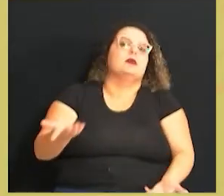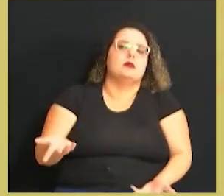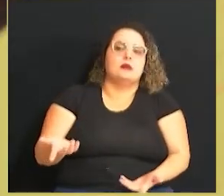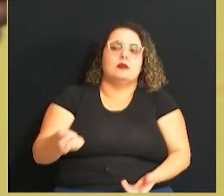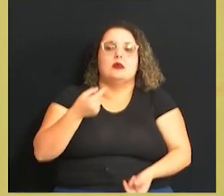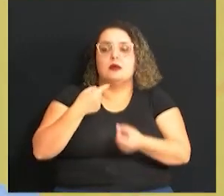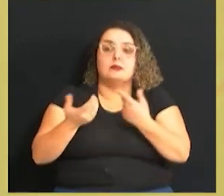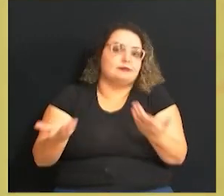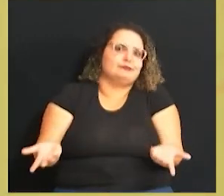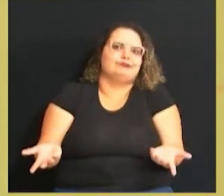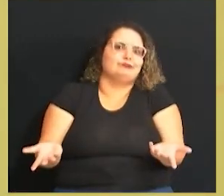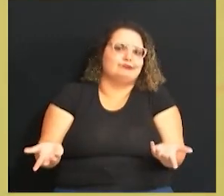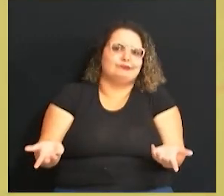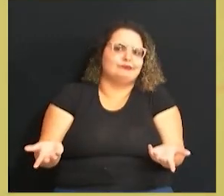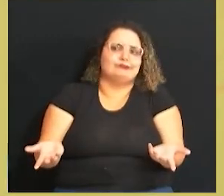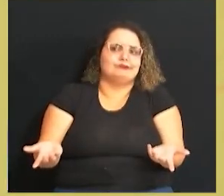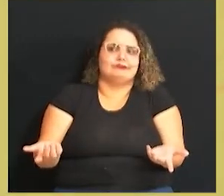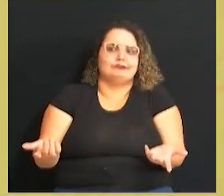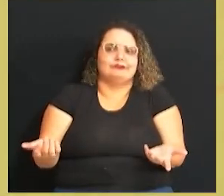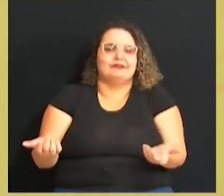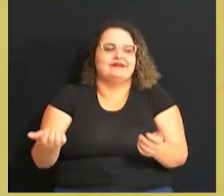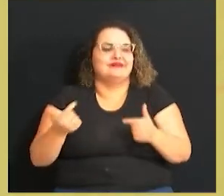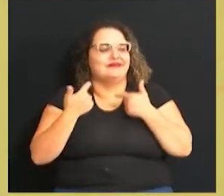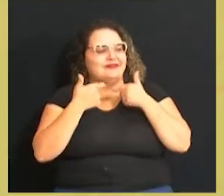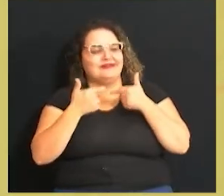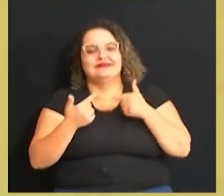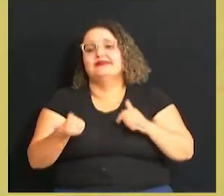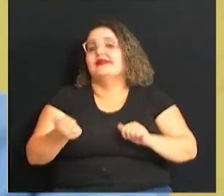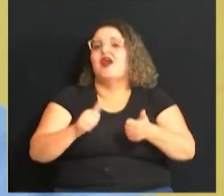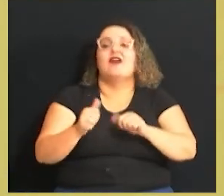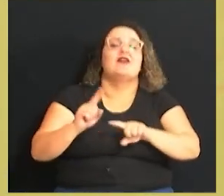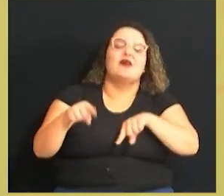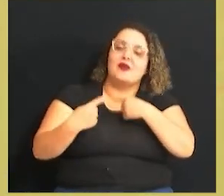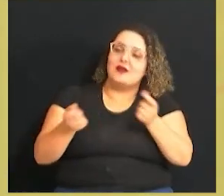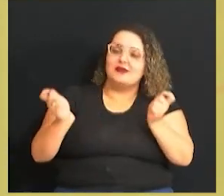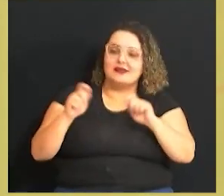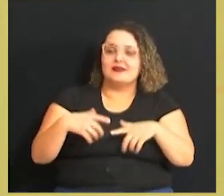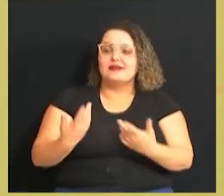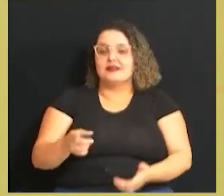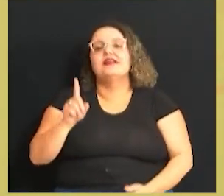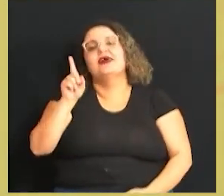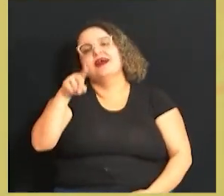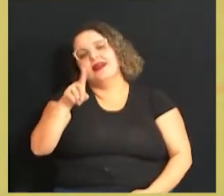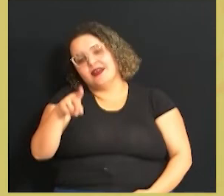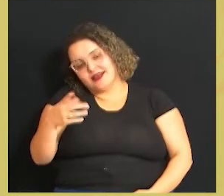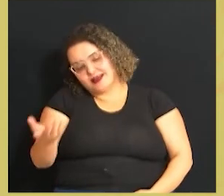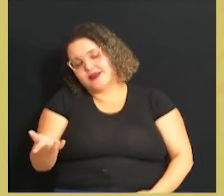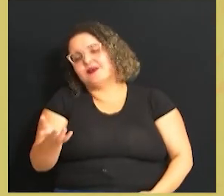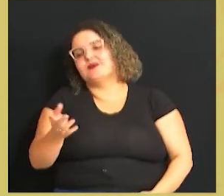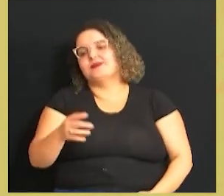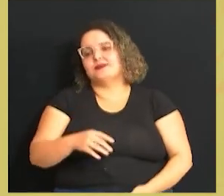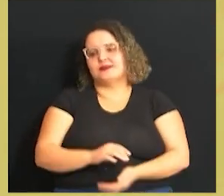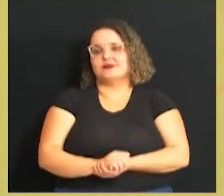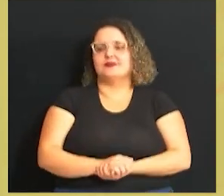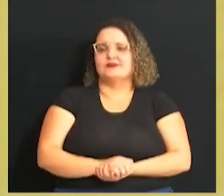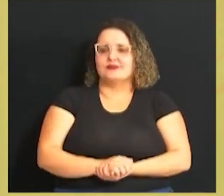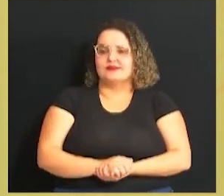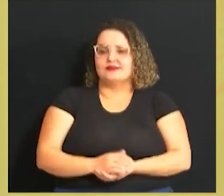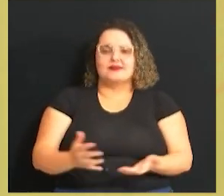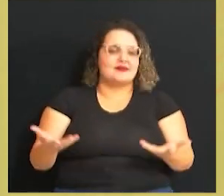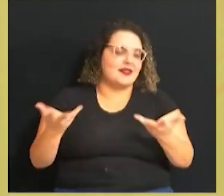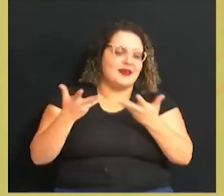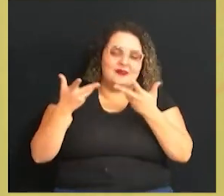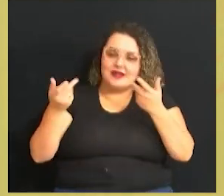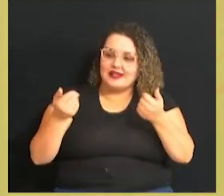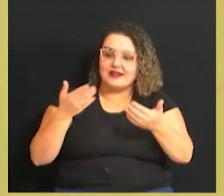lá, R$2. Aí você não avalia outras possibilidades, né? Exatamente.